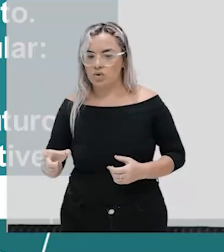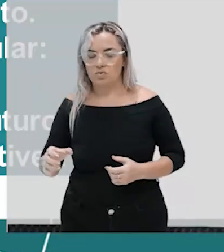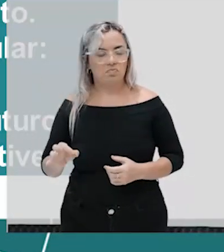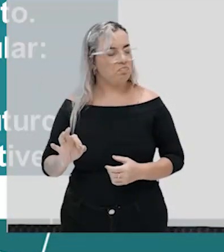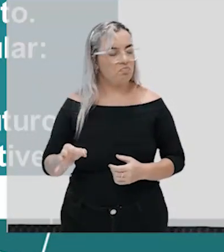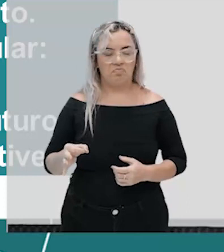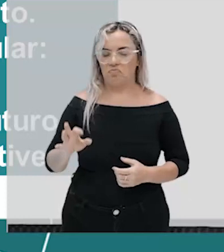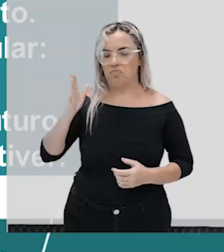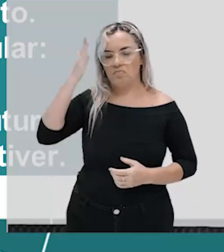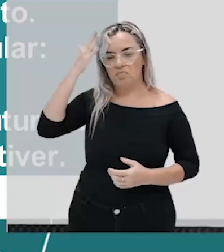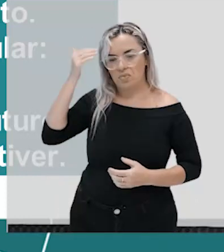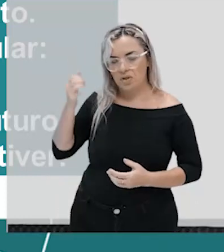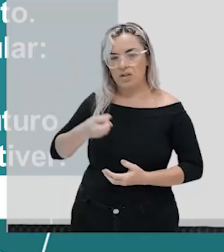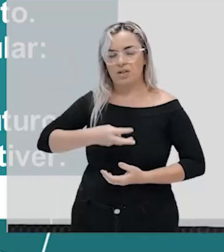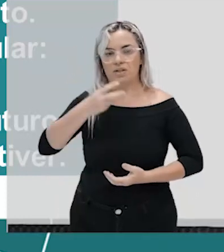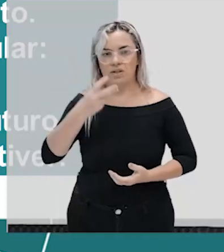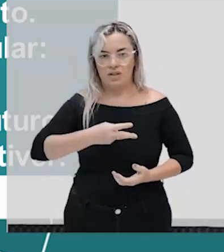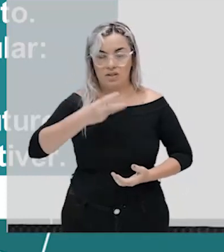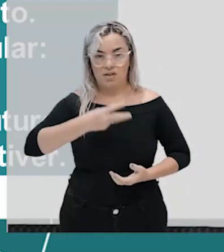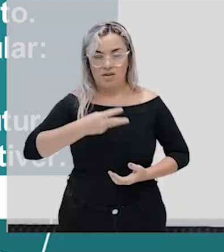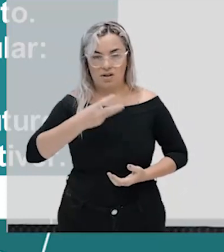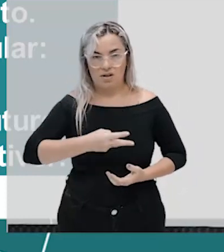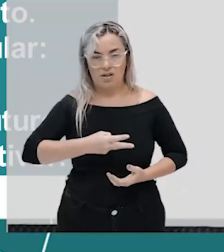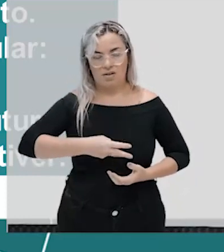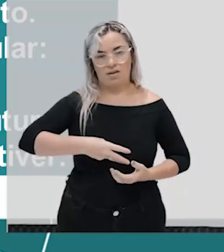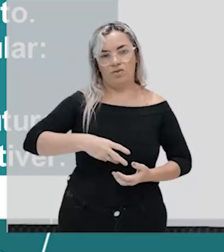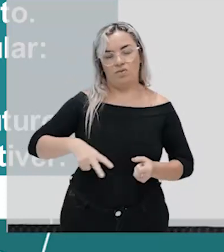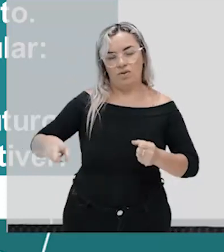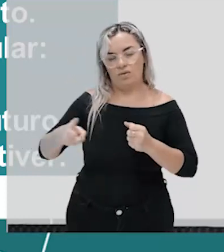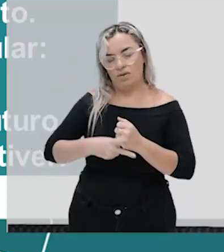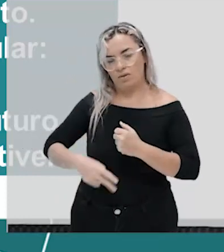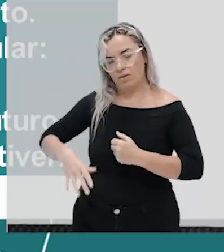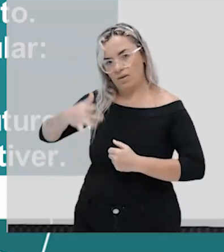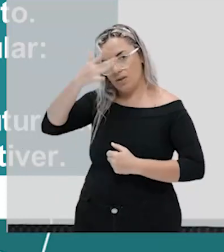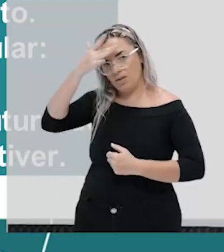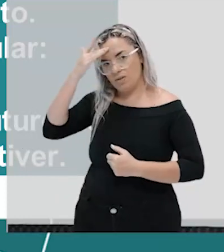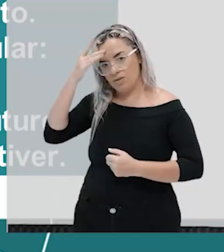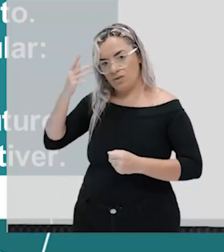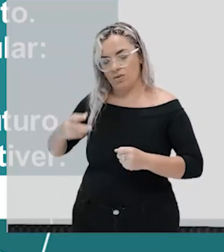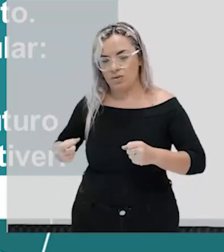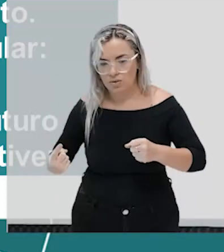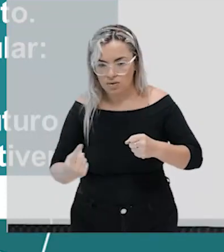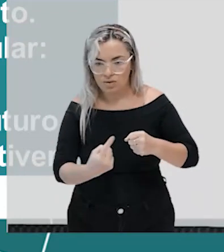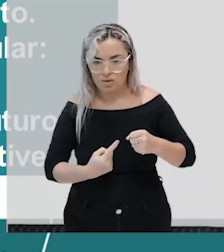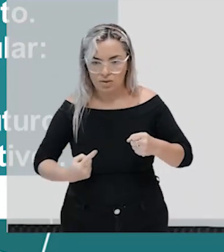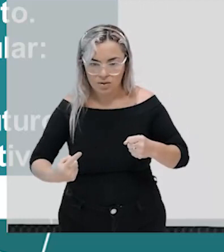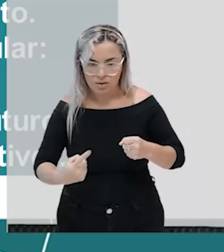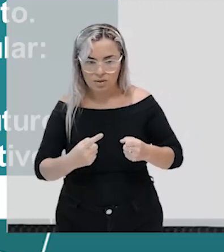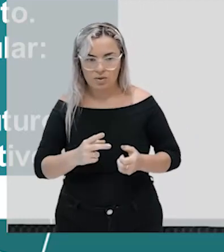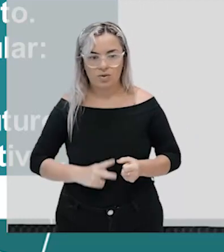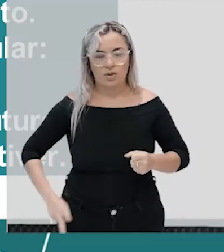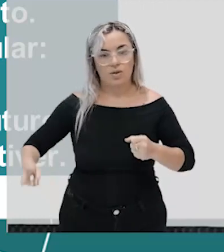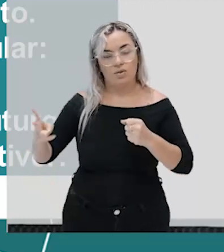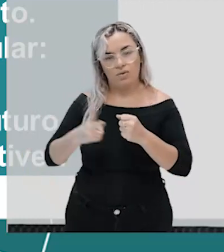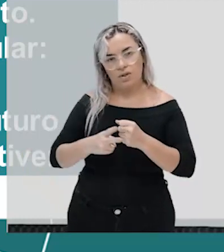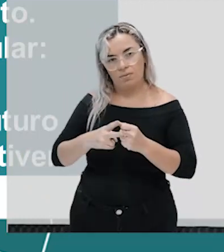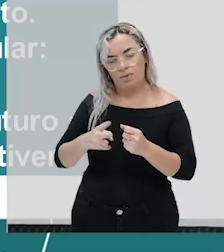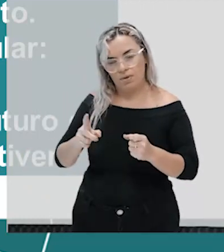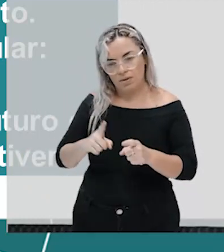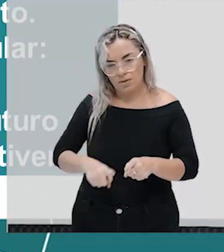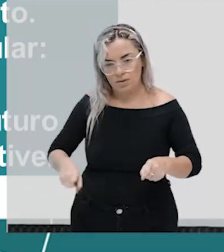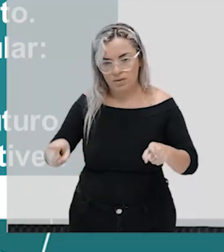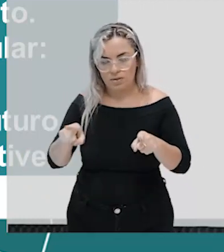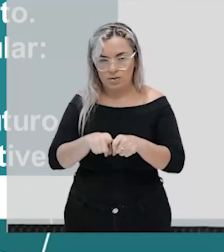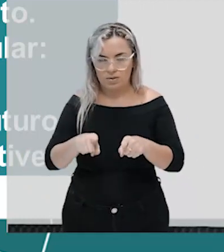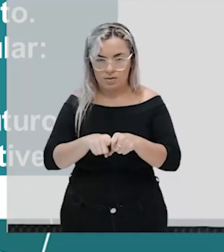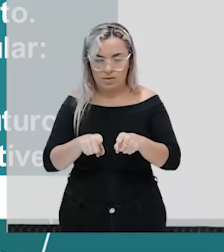verbo fica na terceira pessoa do singular. E comenta-se também, o verbo deve estar na terceira pessoa,